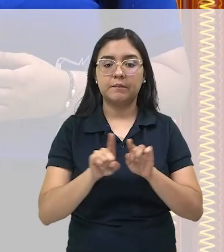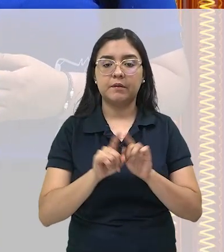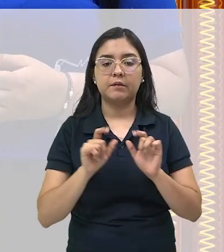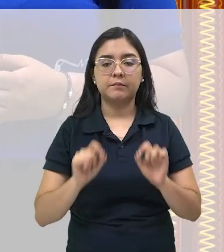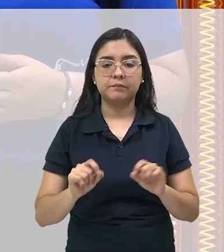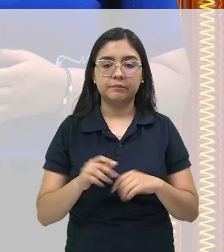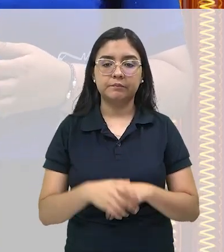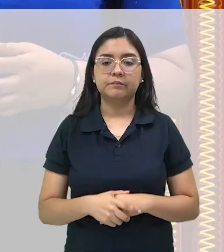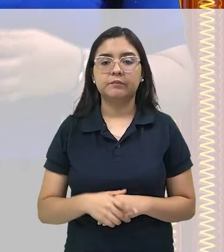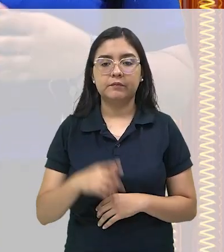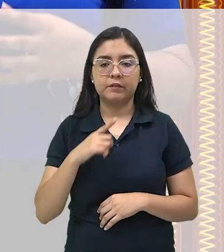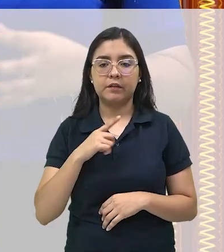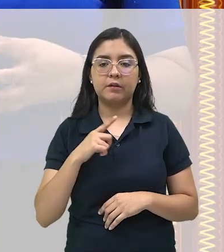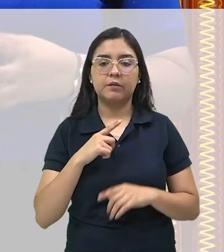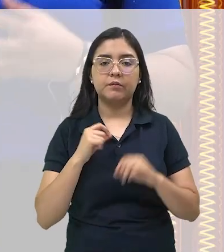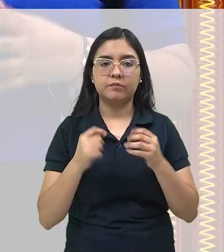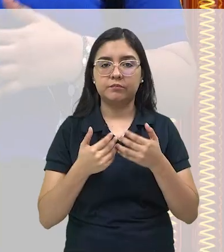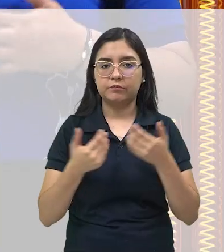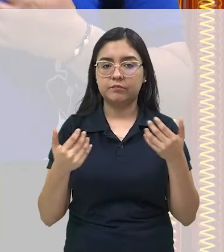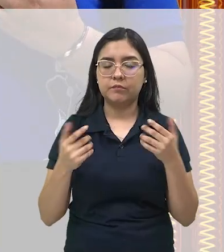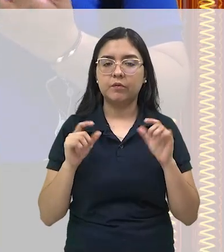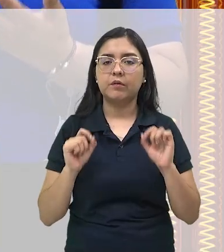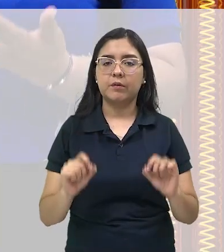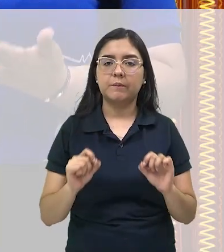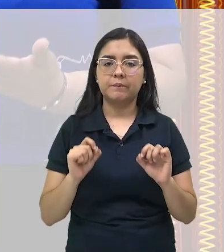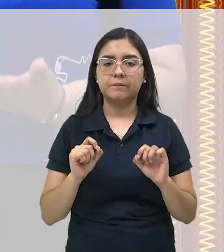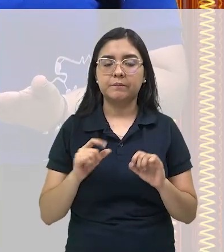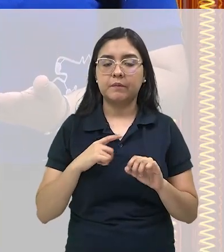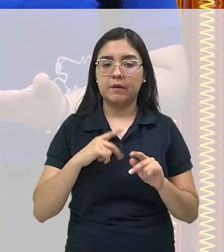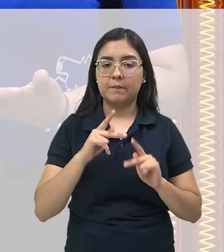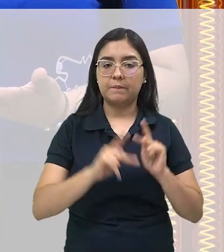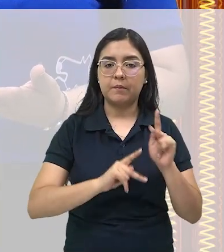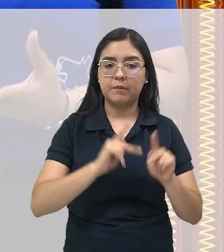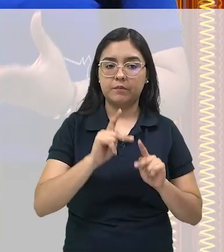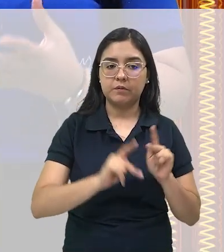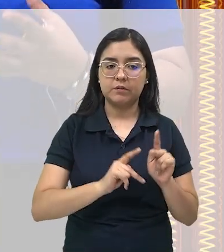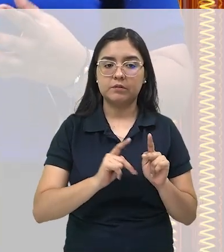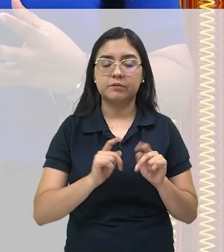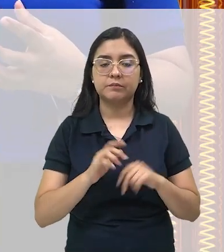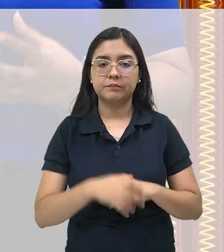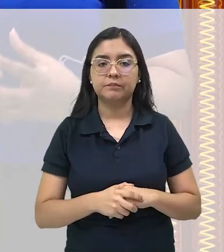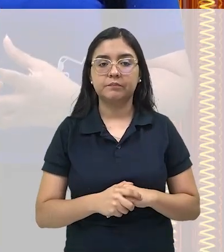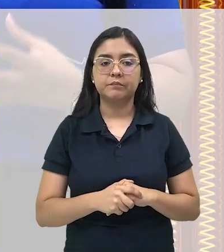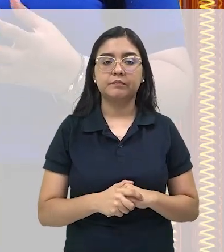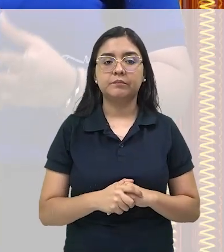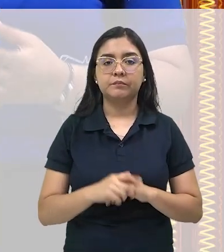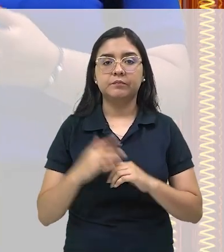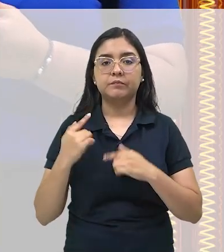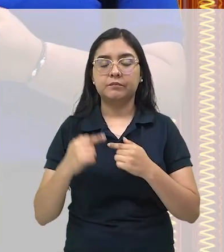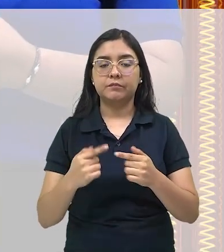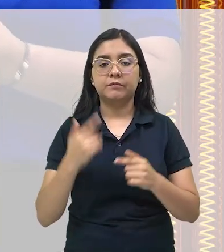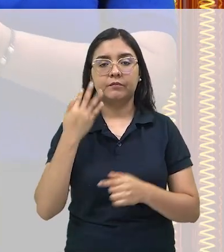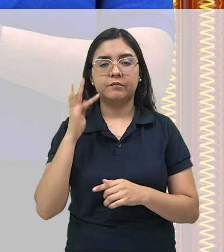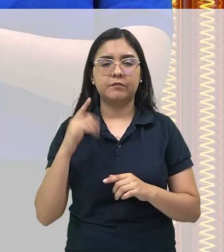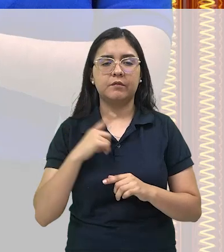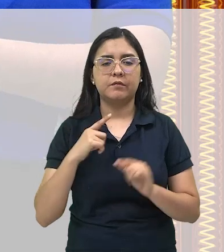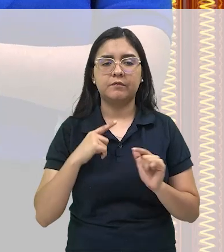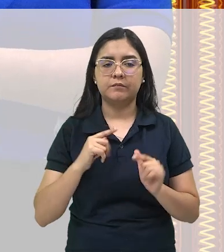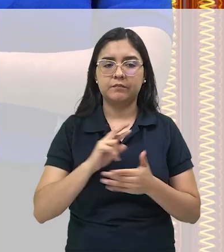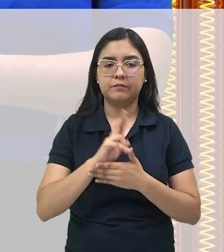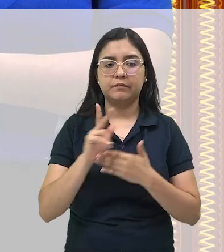do Canadá. Os franceses, a população descendente de franceses, realizou diversos